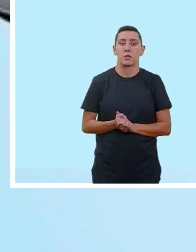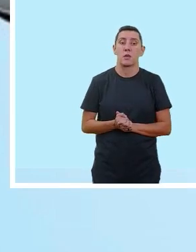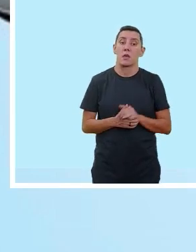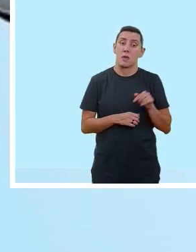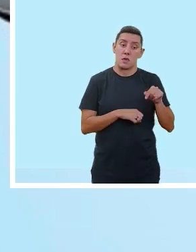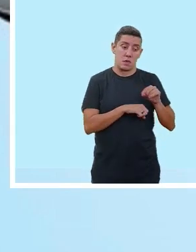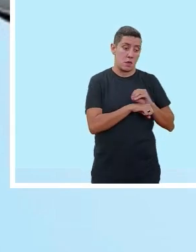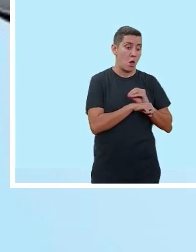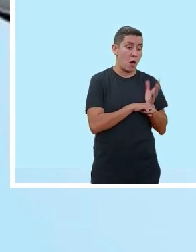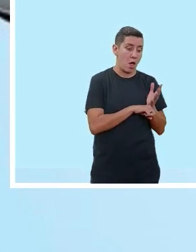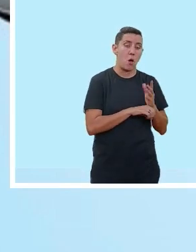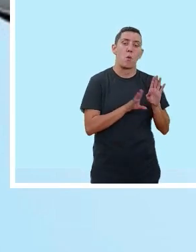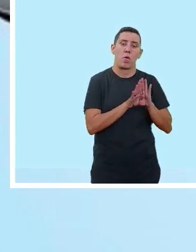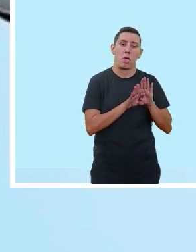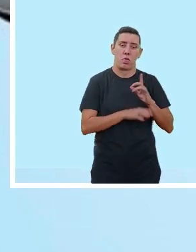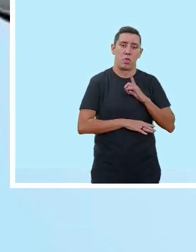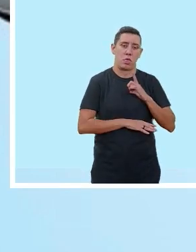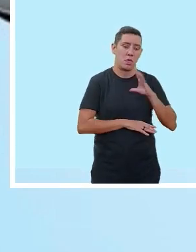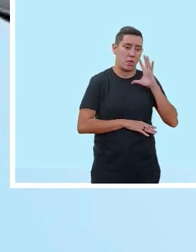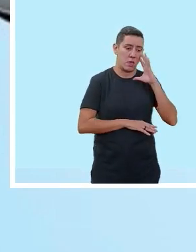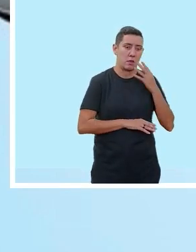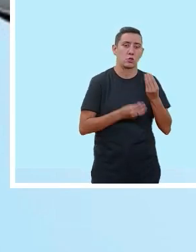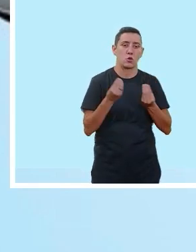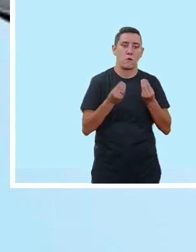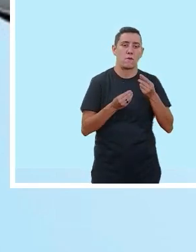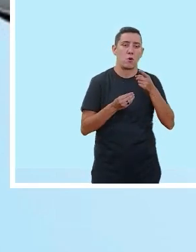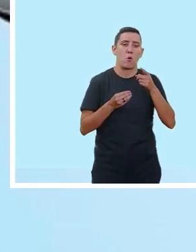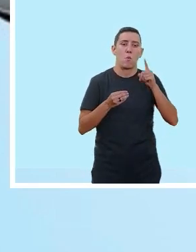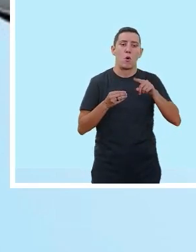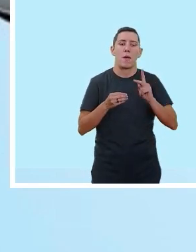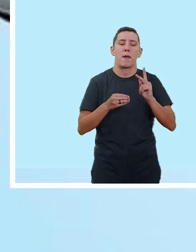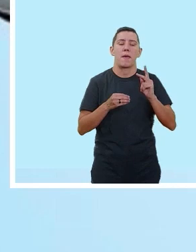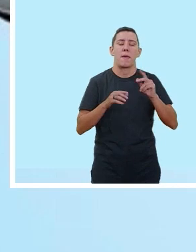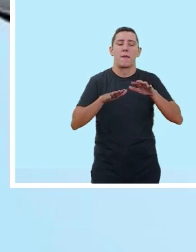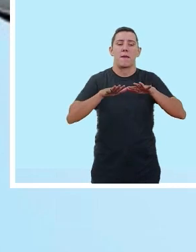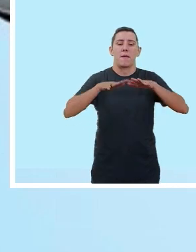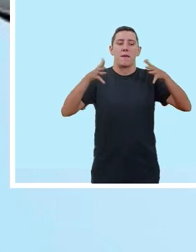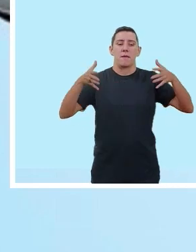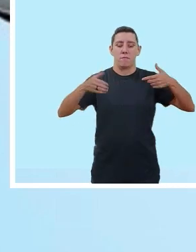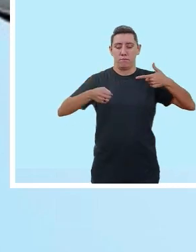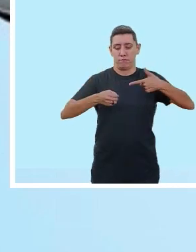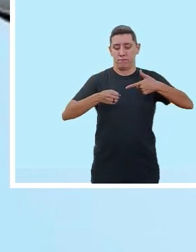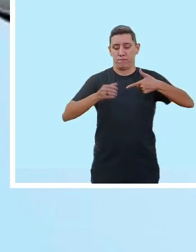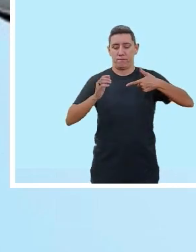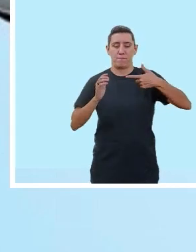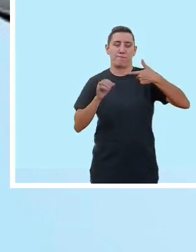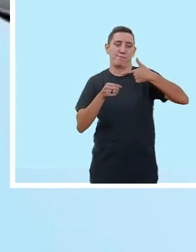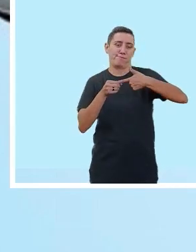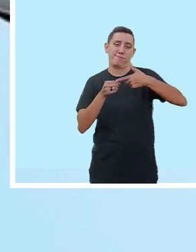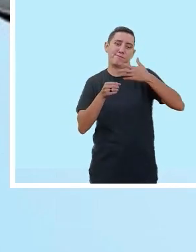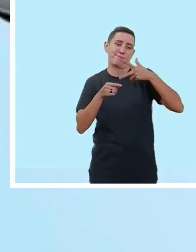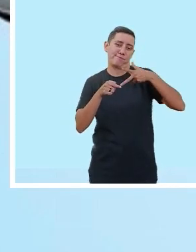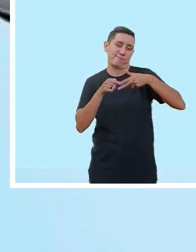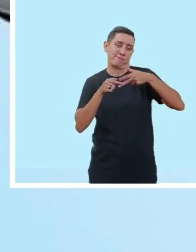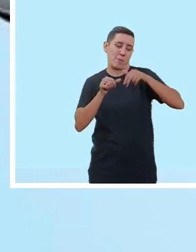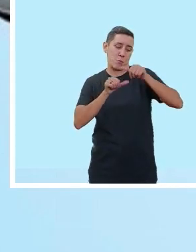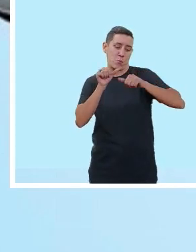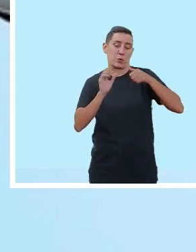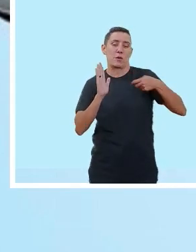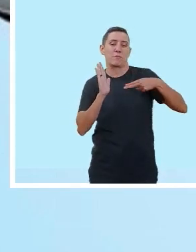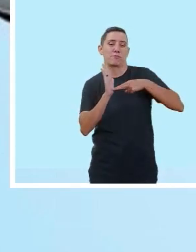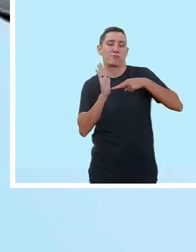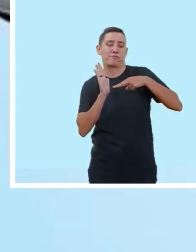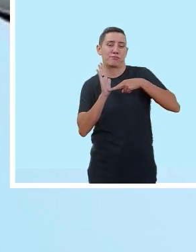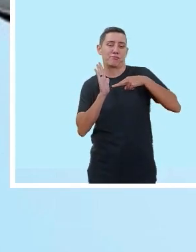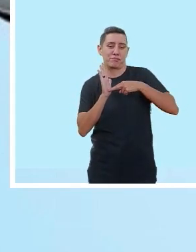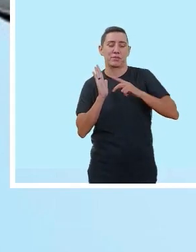tem soluções para a parte de recarregamento de automóvel elétrico. Então, a gente está presente em toda a base da